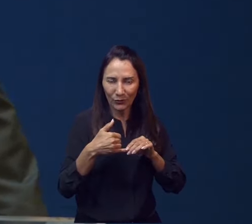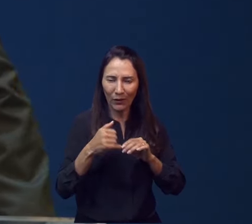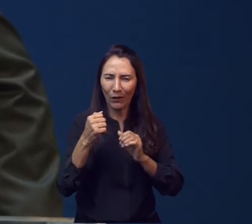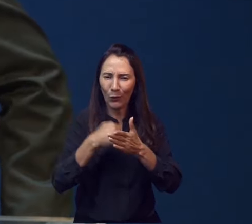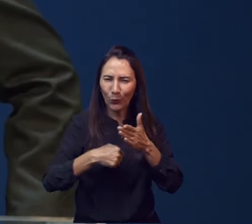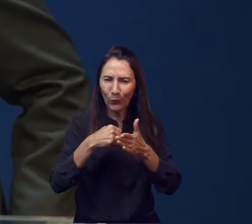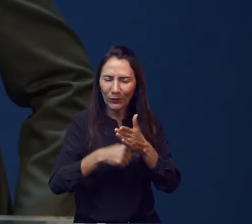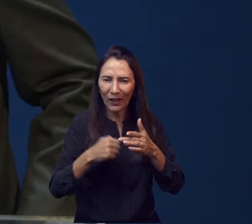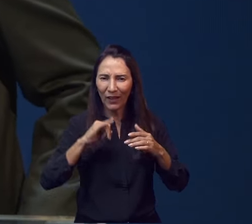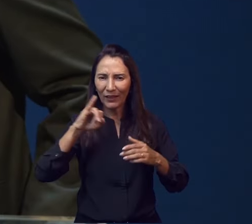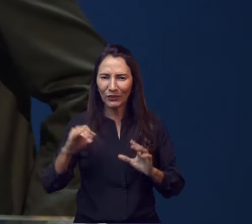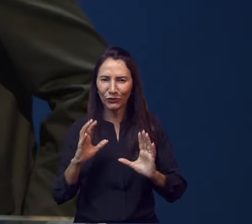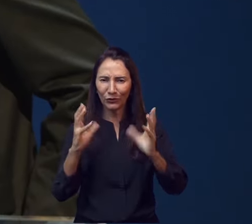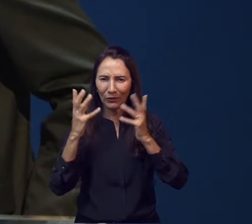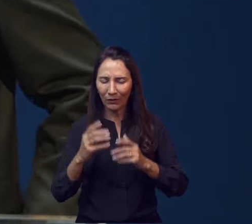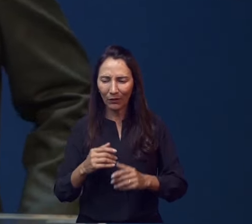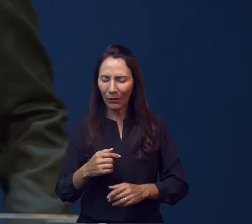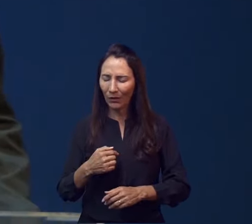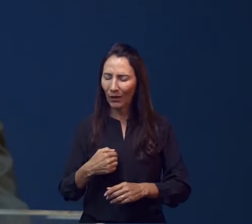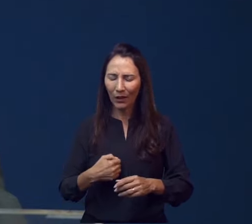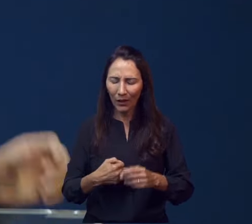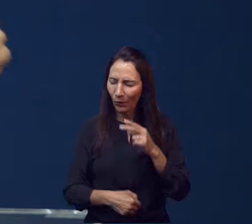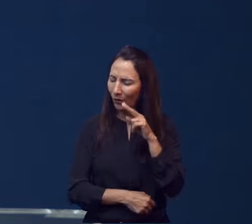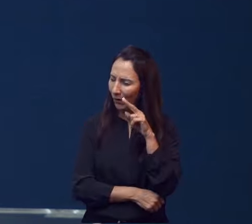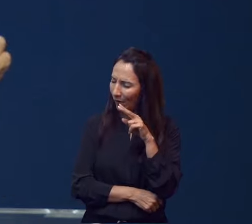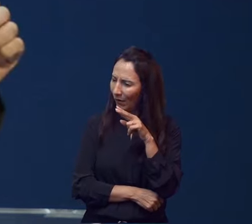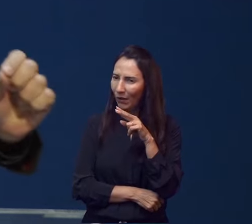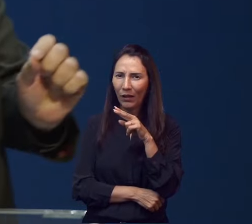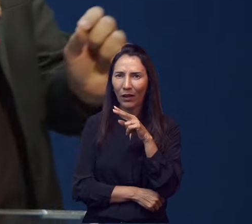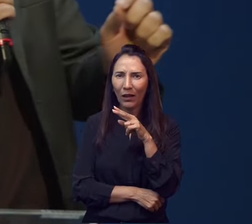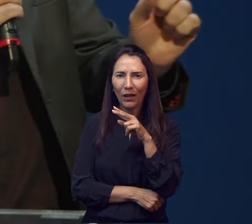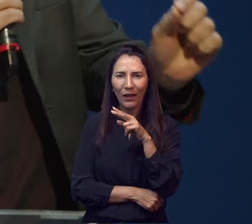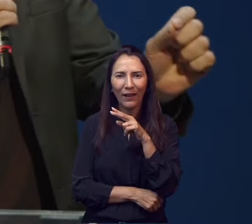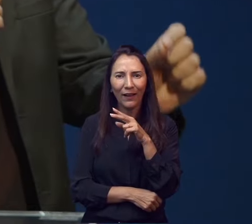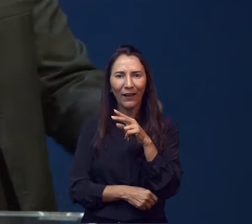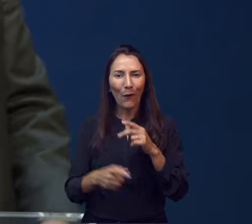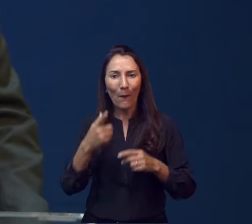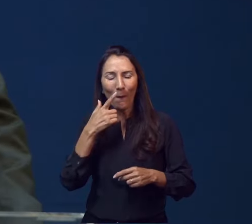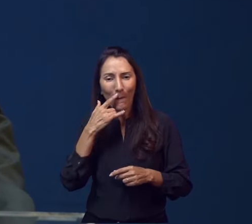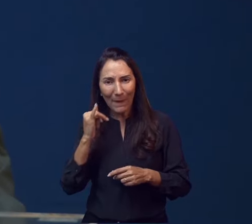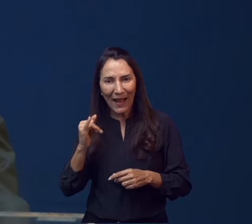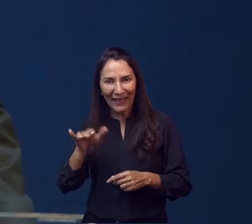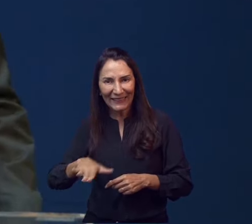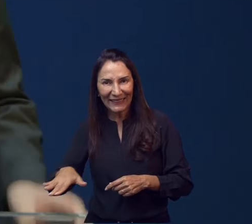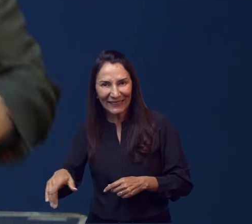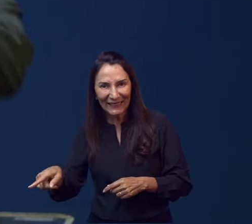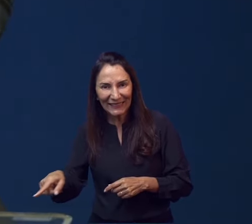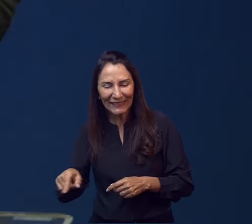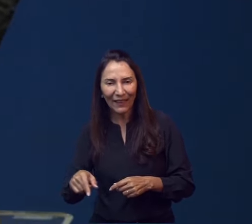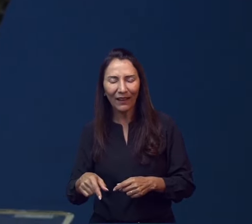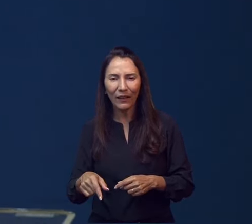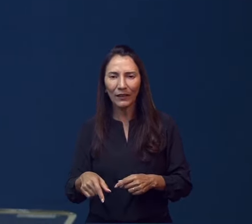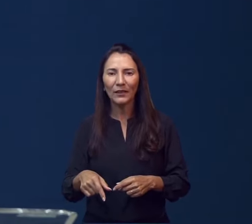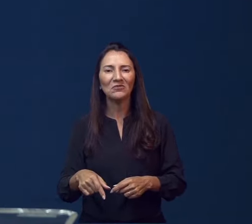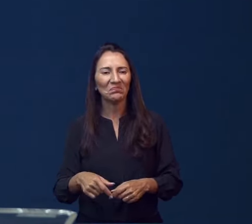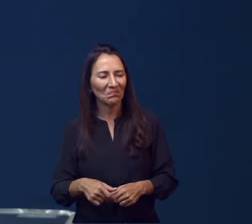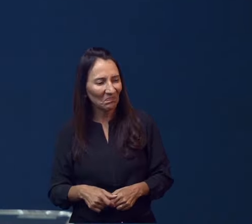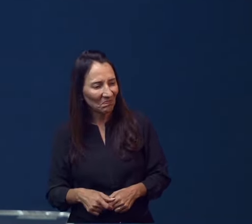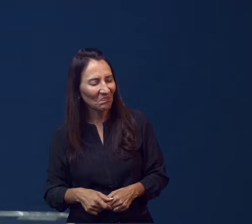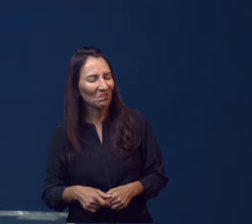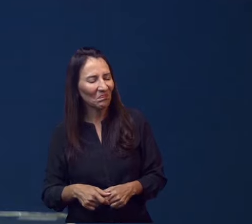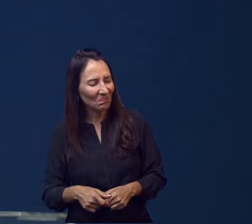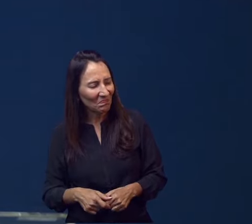eu falei esse pastor é dos meus Quando eu olho para o pai da criança Ele tava dizendo assim Esse homem